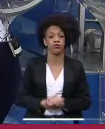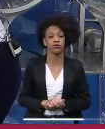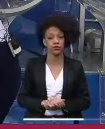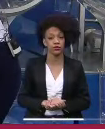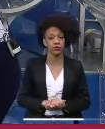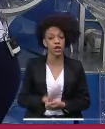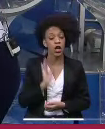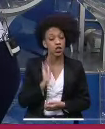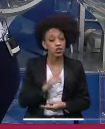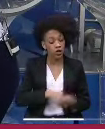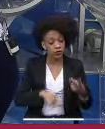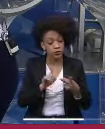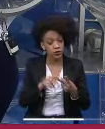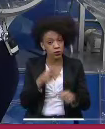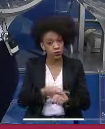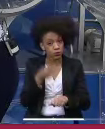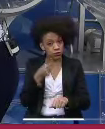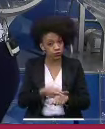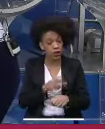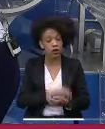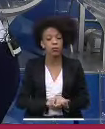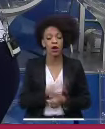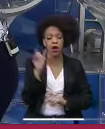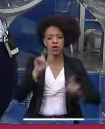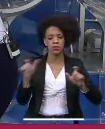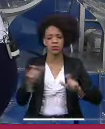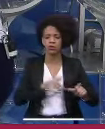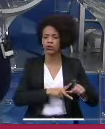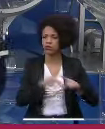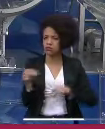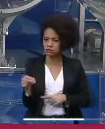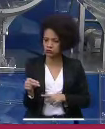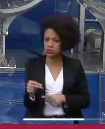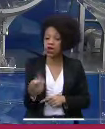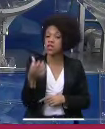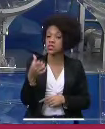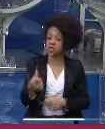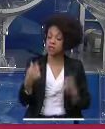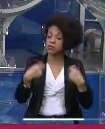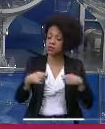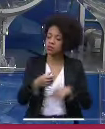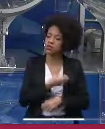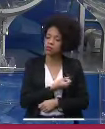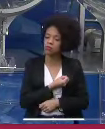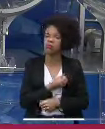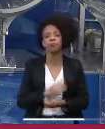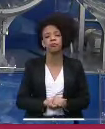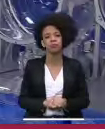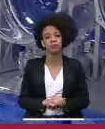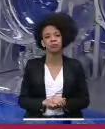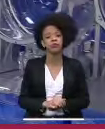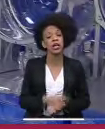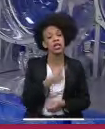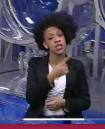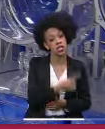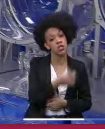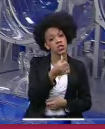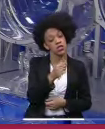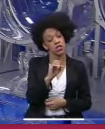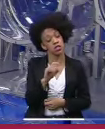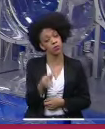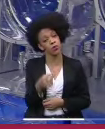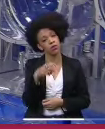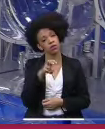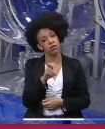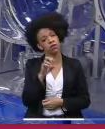R$ 12.373.992,92. Já no segundo sorteio, o valor que será distribuído entre os acertadores dos seis números será de